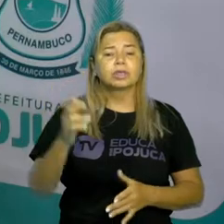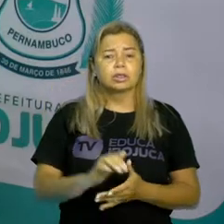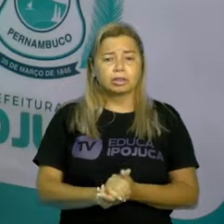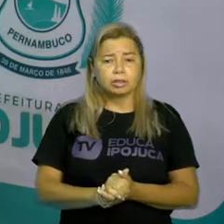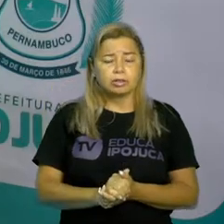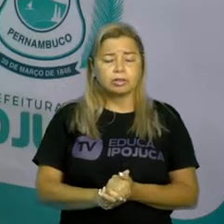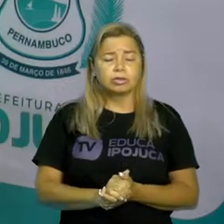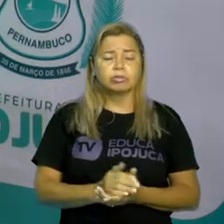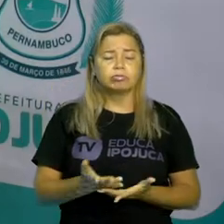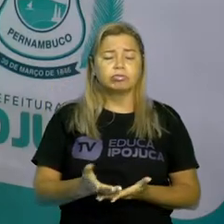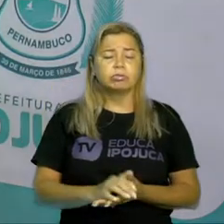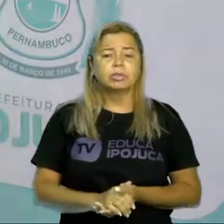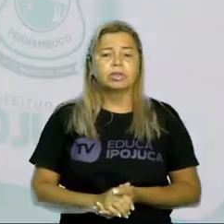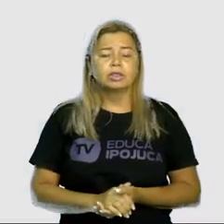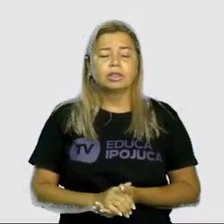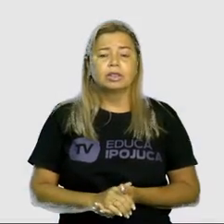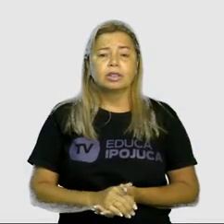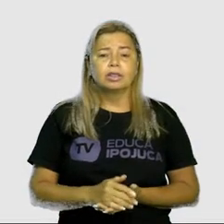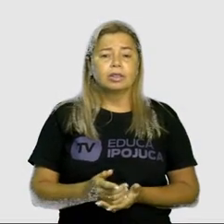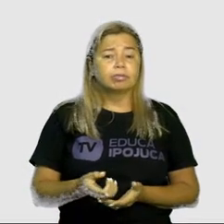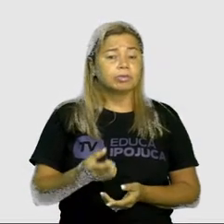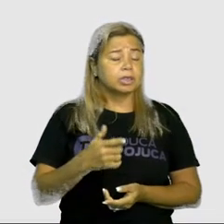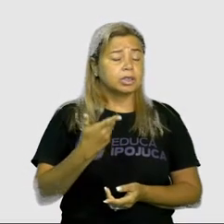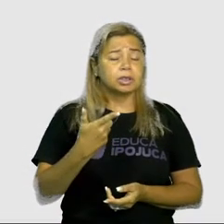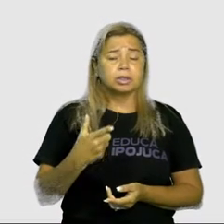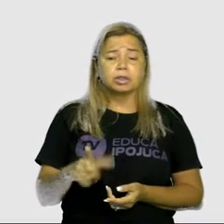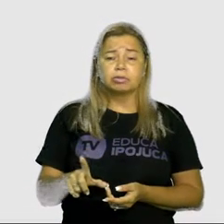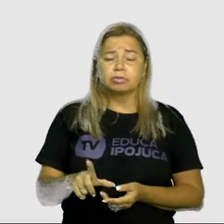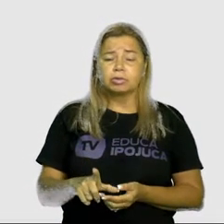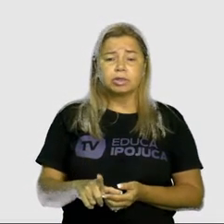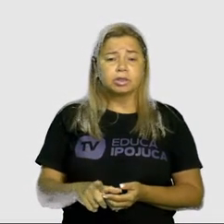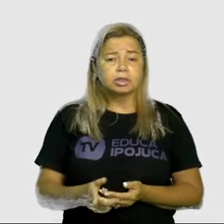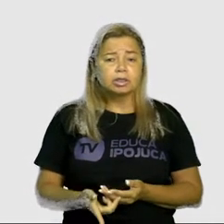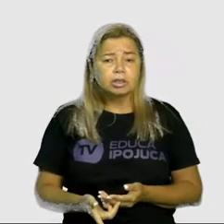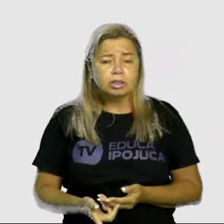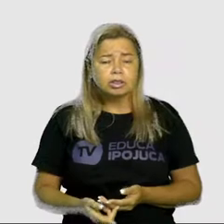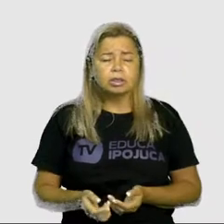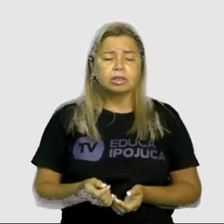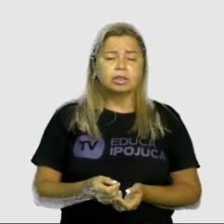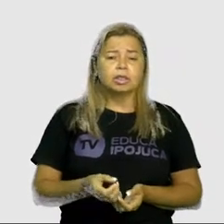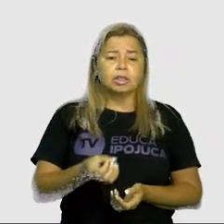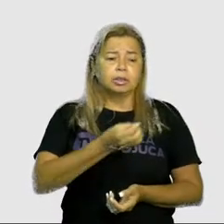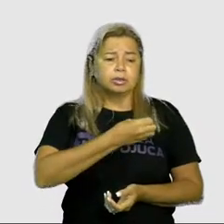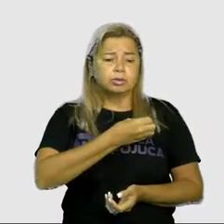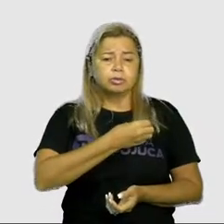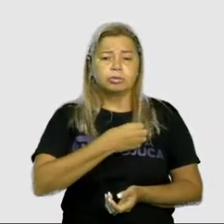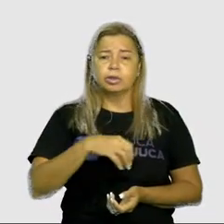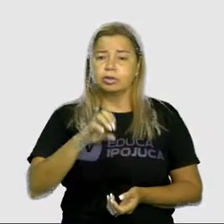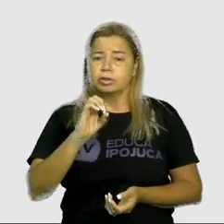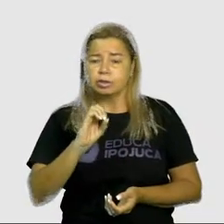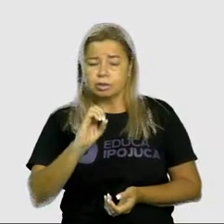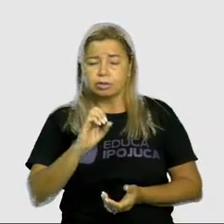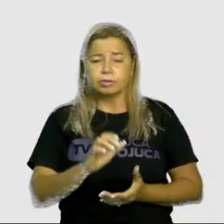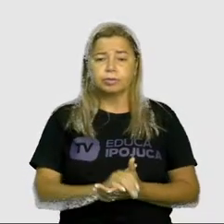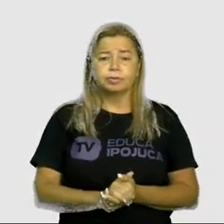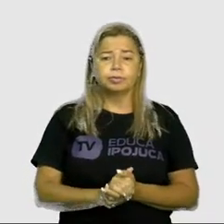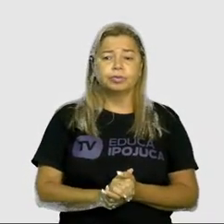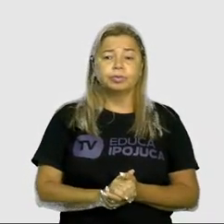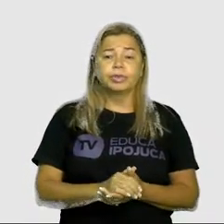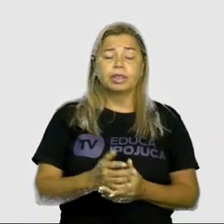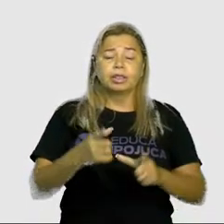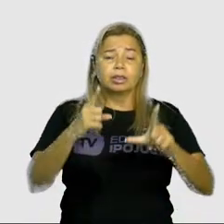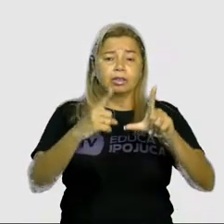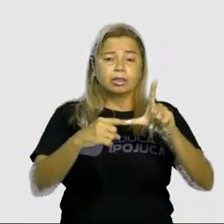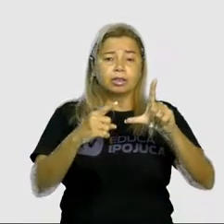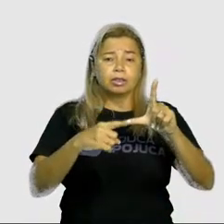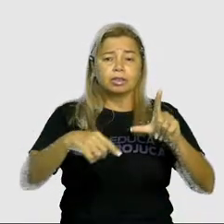números racionais não nulos a gente representa pelo que né e são representados pela